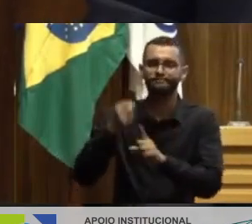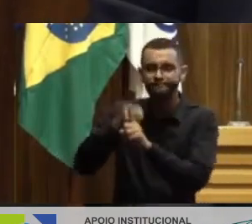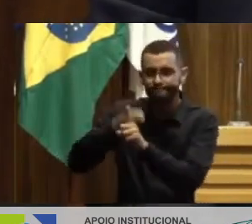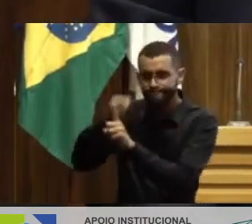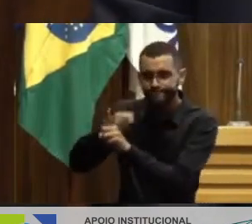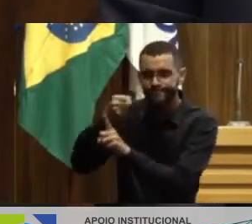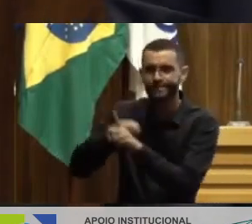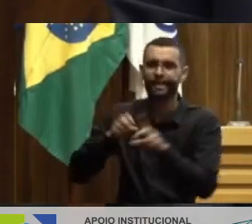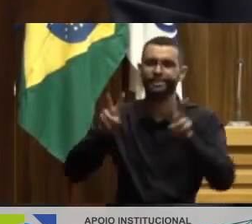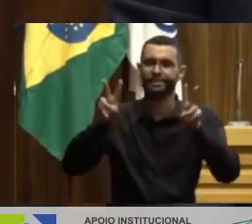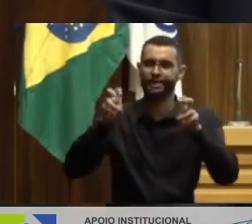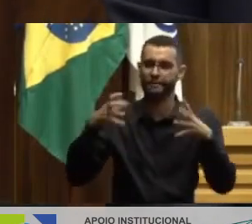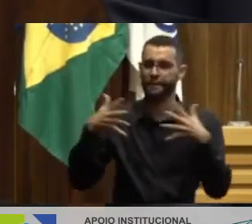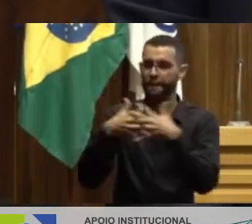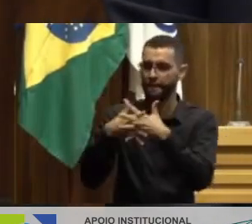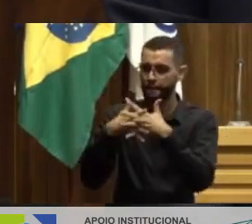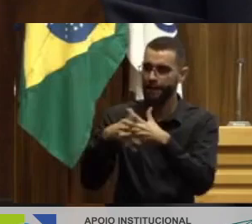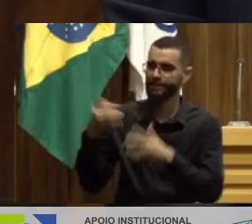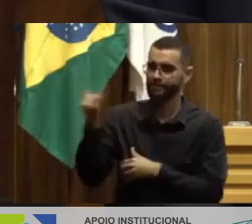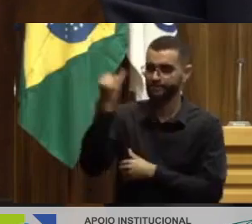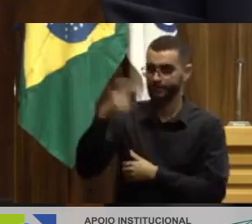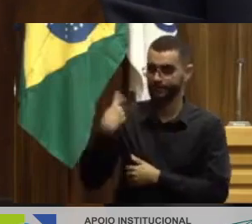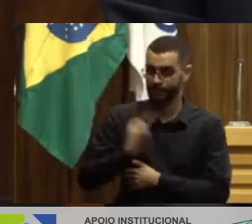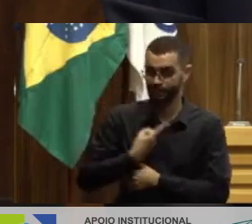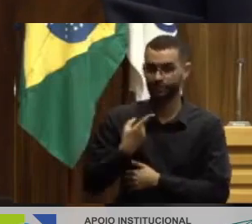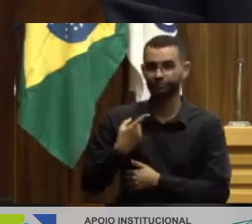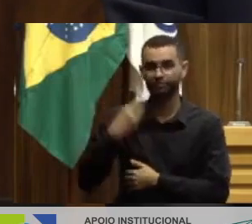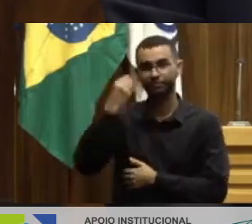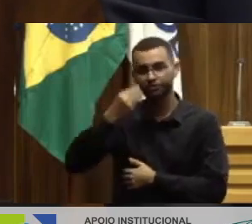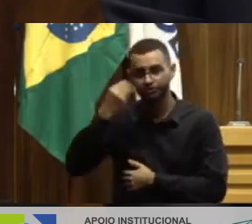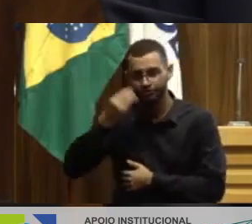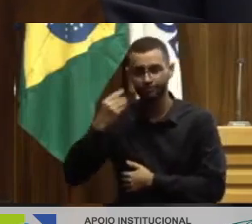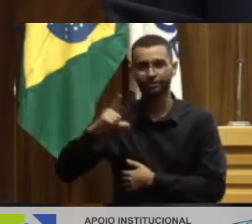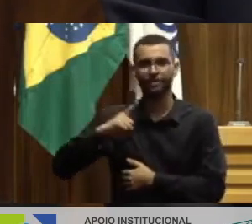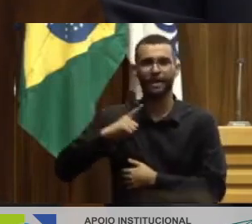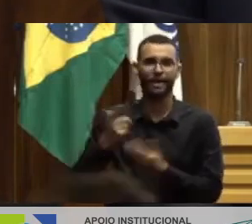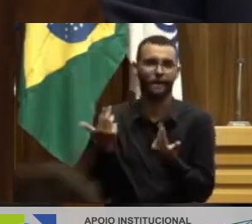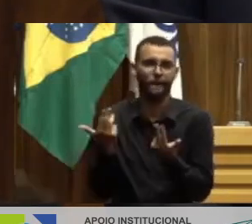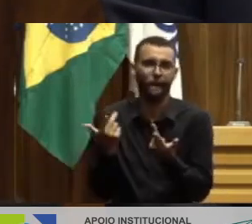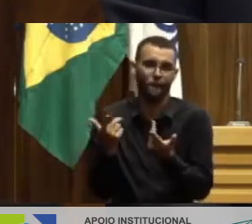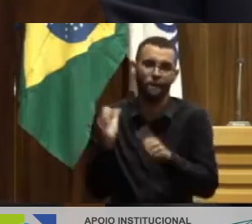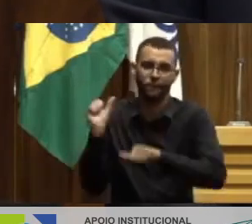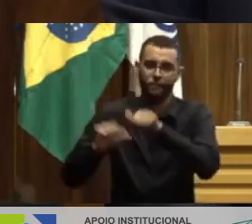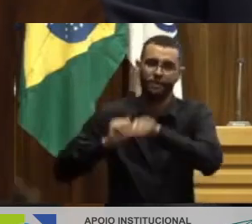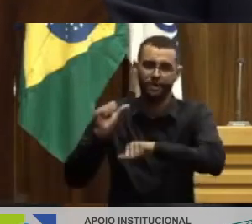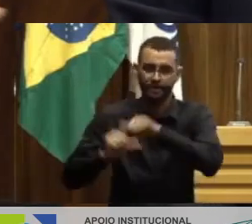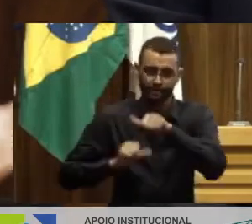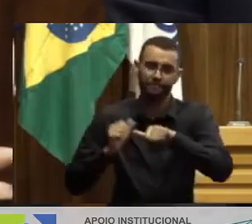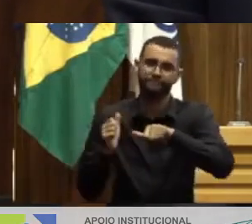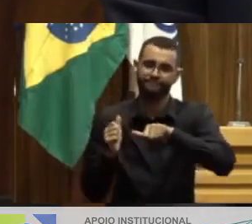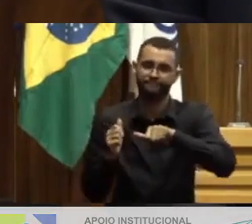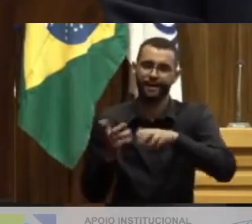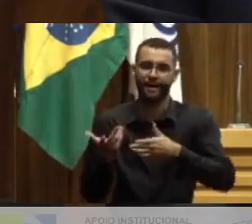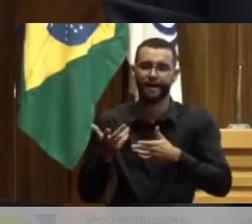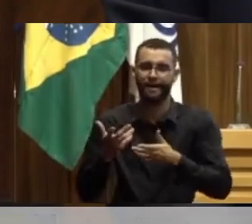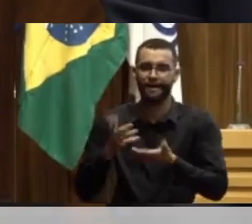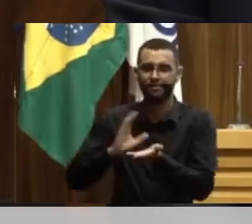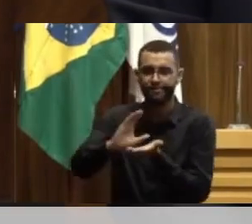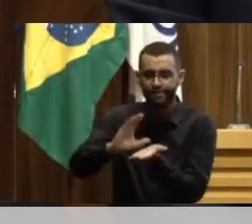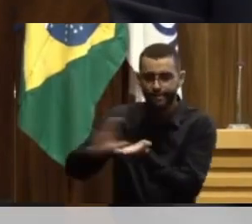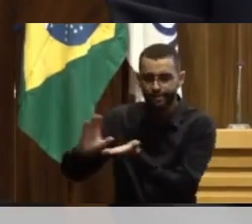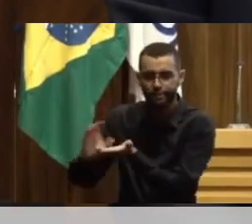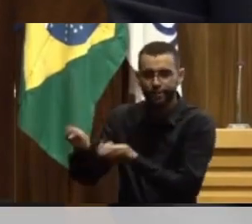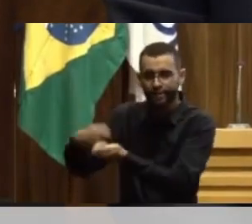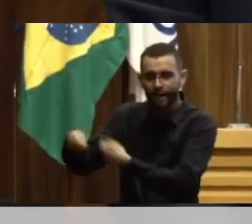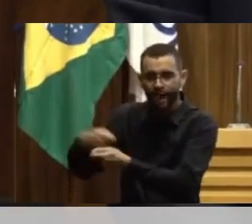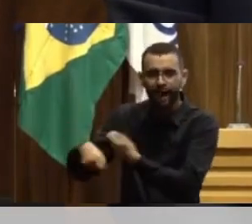importantes e complexos que nós estamos vivenciando, como a regulamentação da reforma tributária, o aprimoramento que estávamos conversando, presidente,